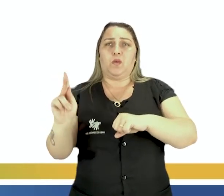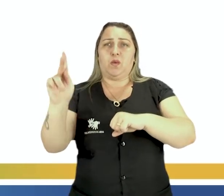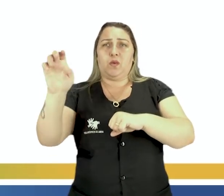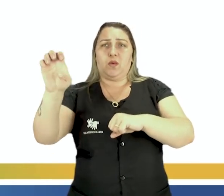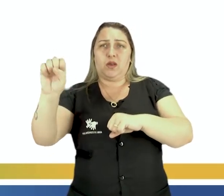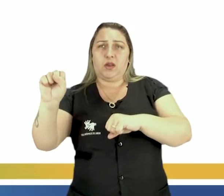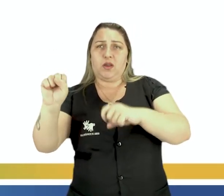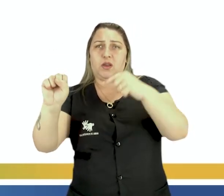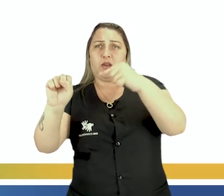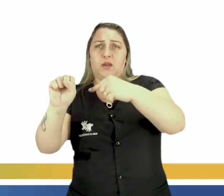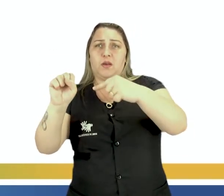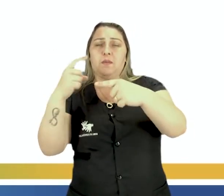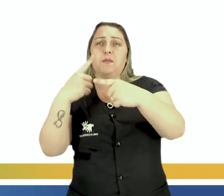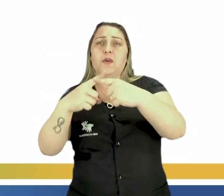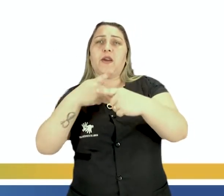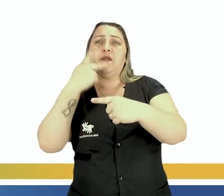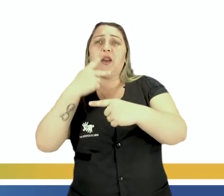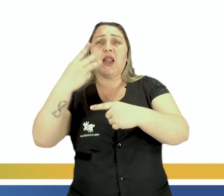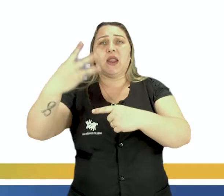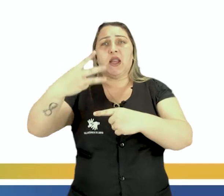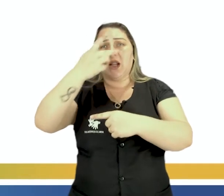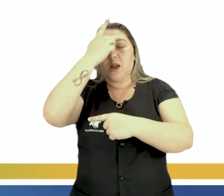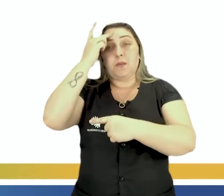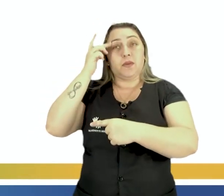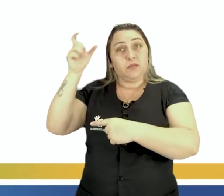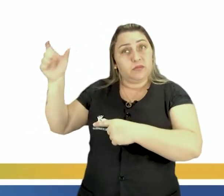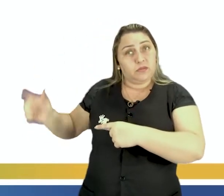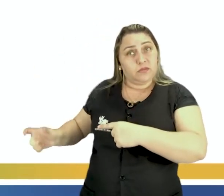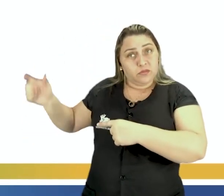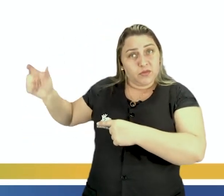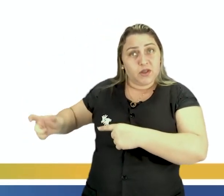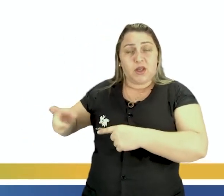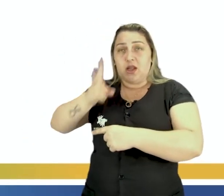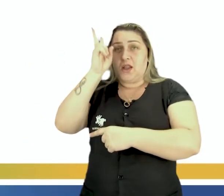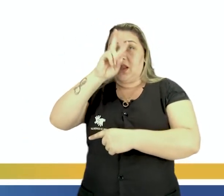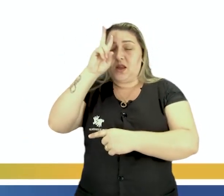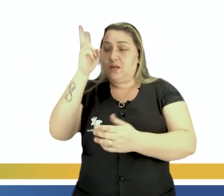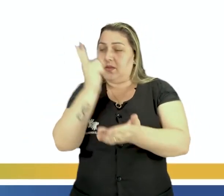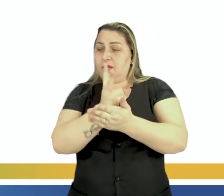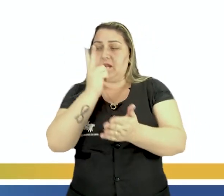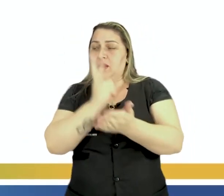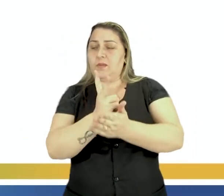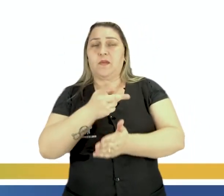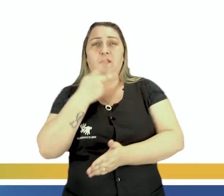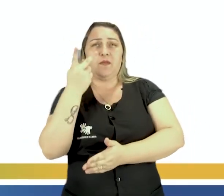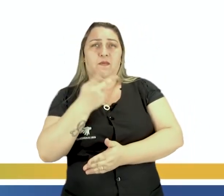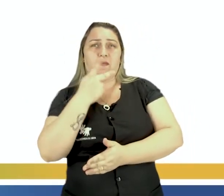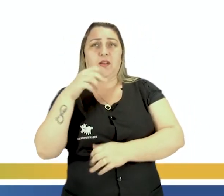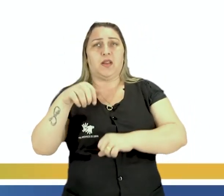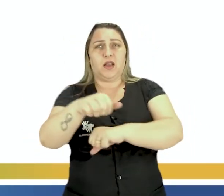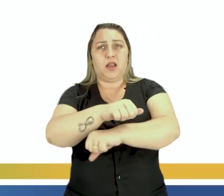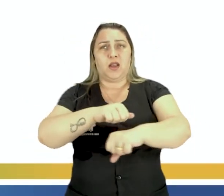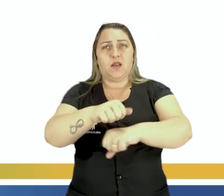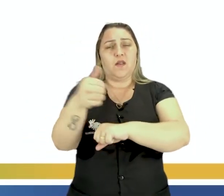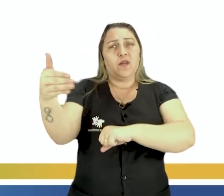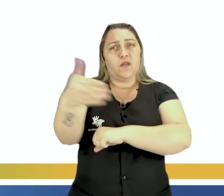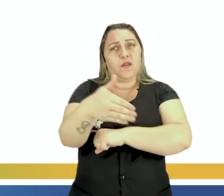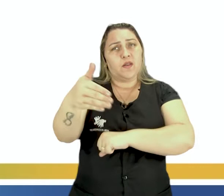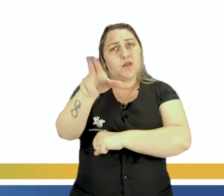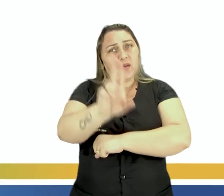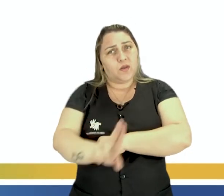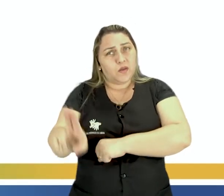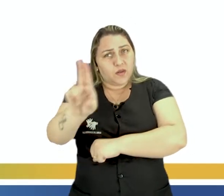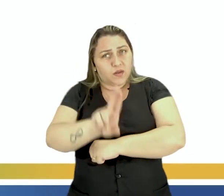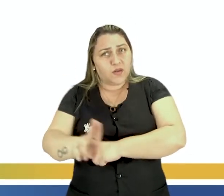Por quê? Porque nós estamos falando de terceira pessoa, tá, pessoal? Então, lembre-se sempre que quando a gente fala com os advérbios de frequência, a gente vai usar o